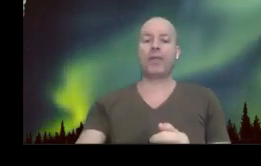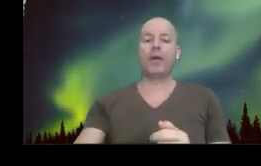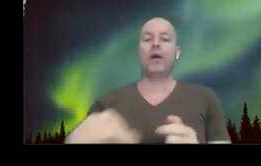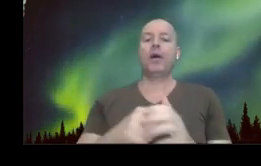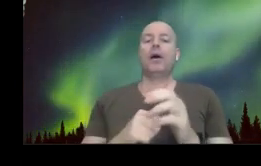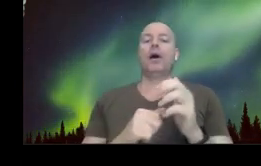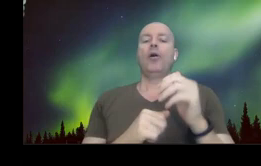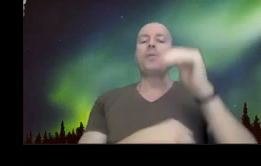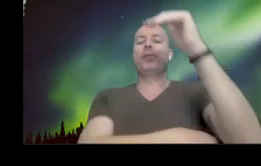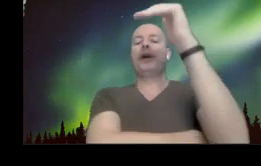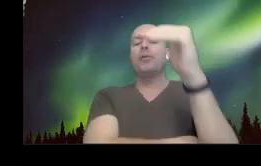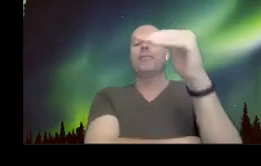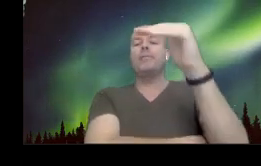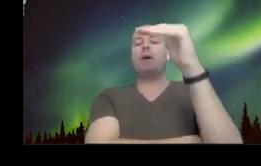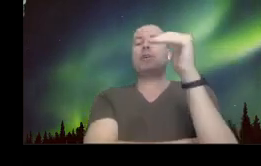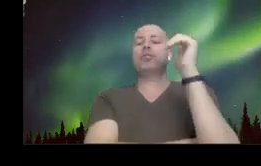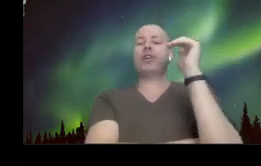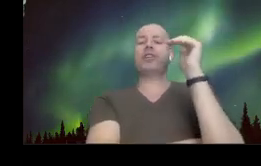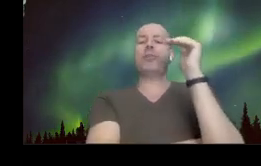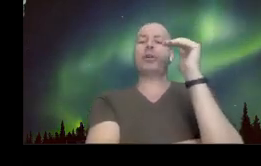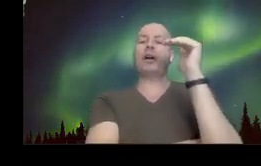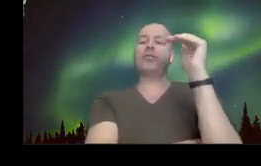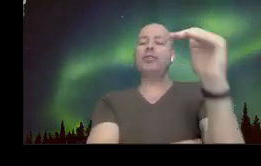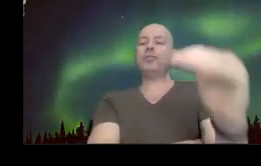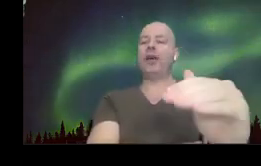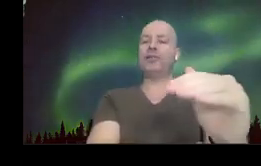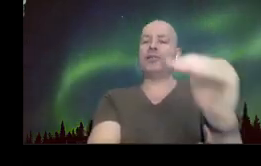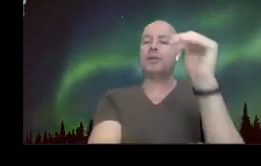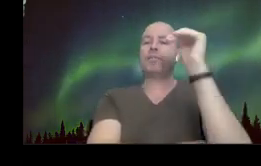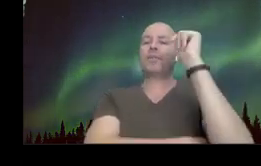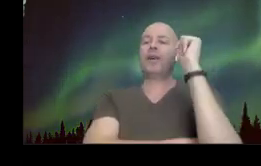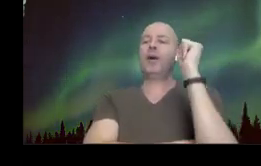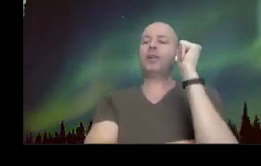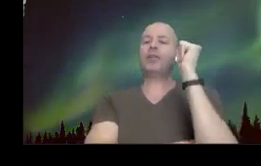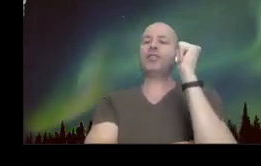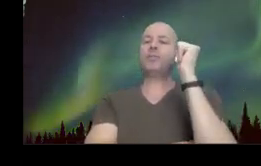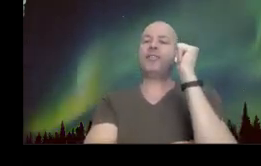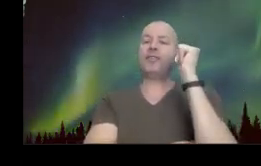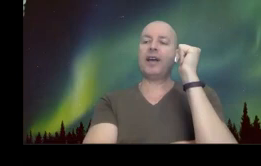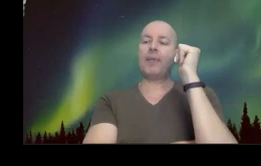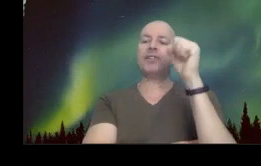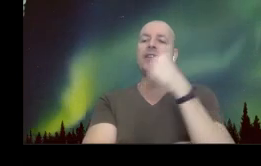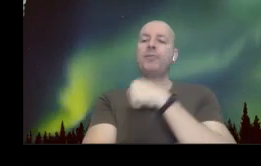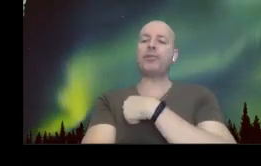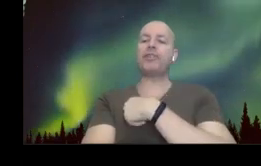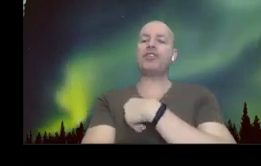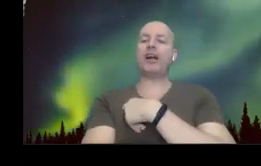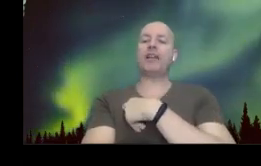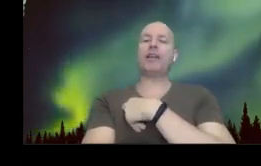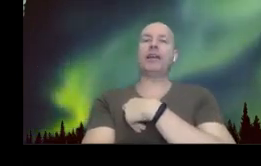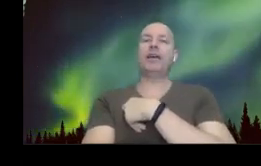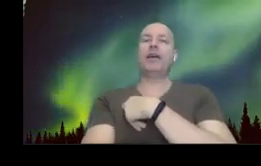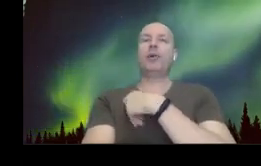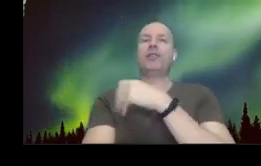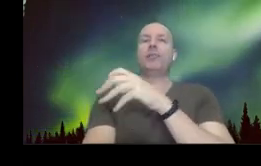local. O primeiro é o que a gente chama de abordagem de espécie. A abordagem de espécie, apesar das pessoas